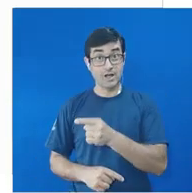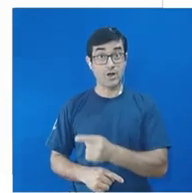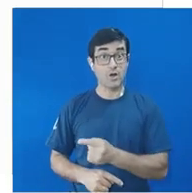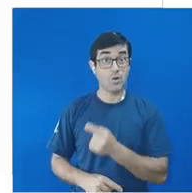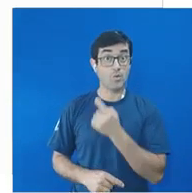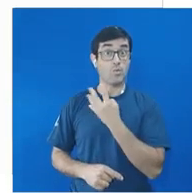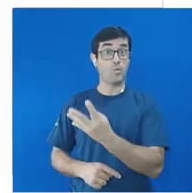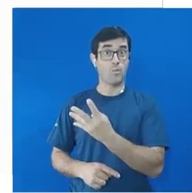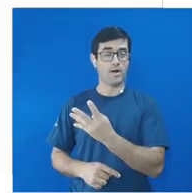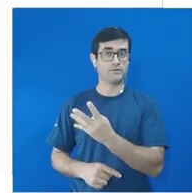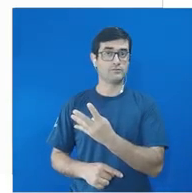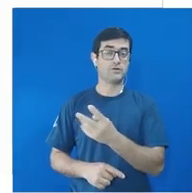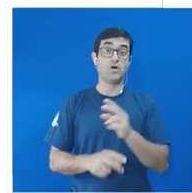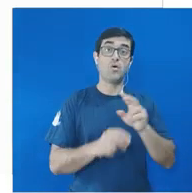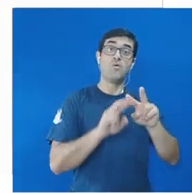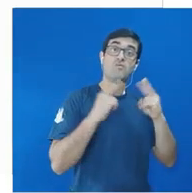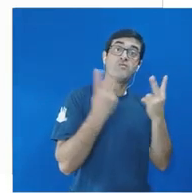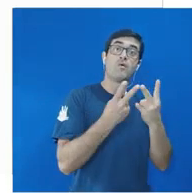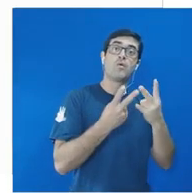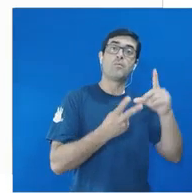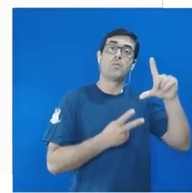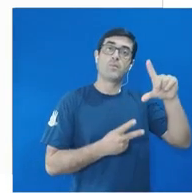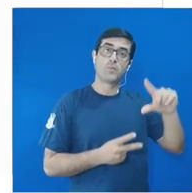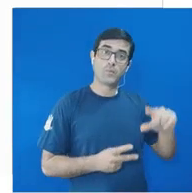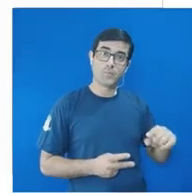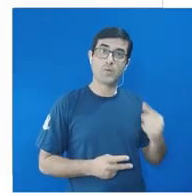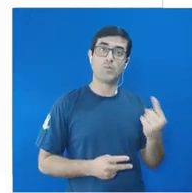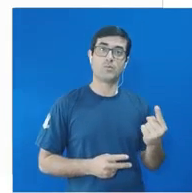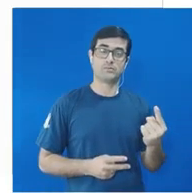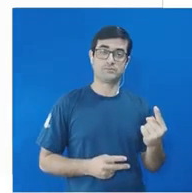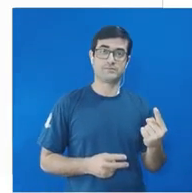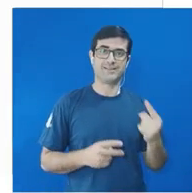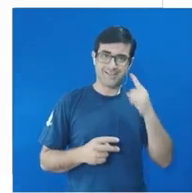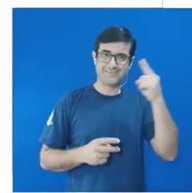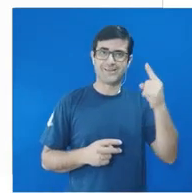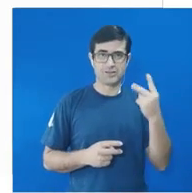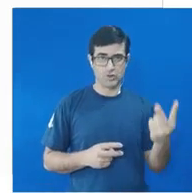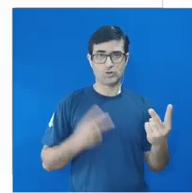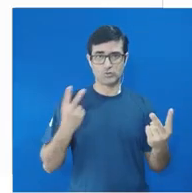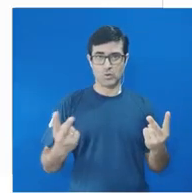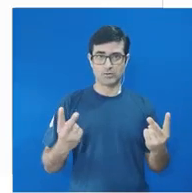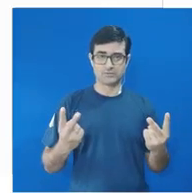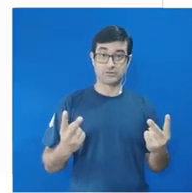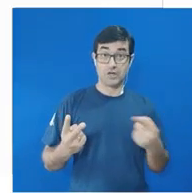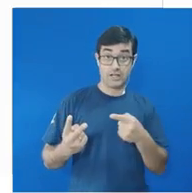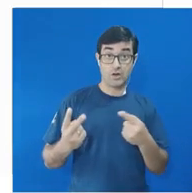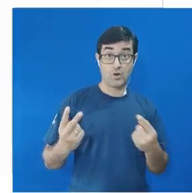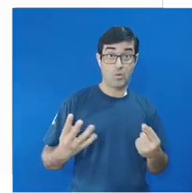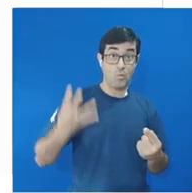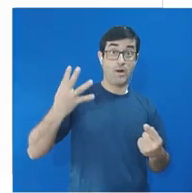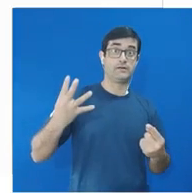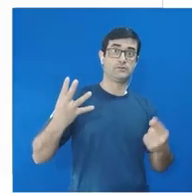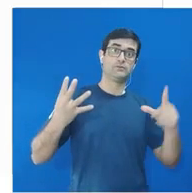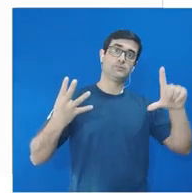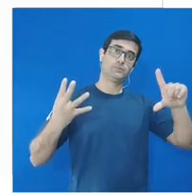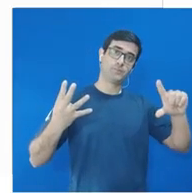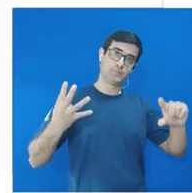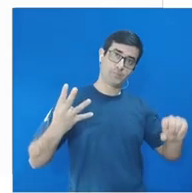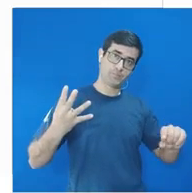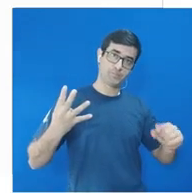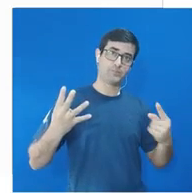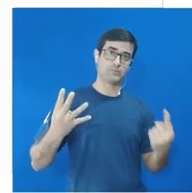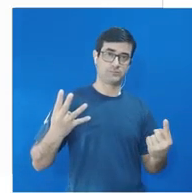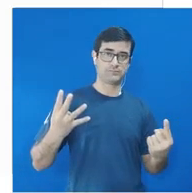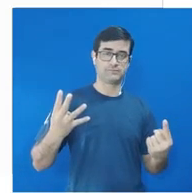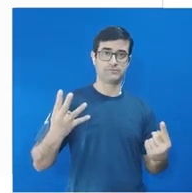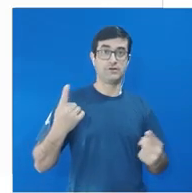para 1. Era 2 e 2. Mas se eu aumentei 1 para 4, o outro tem que diminuir para 1, porque 4 vezes 1 também dá